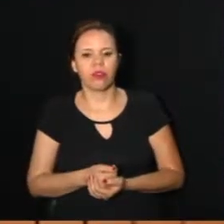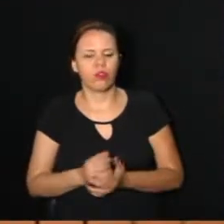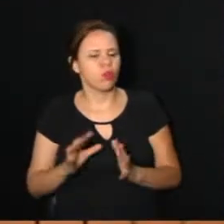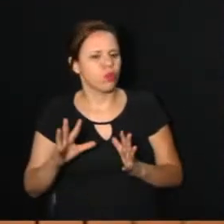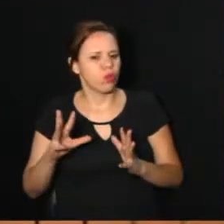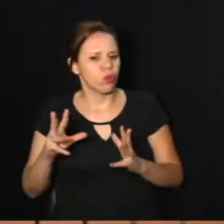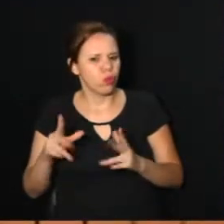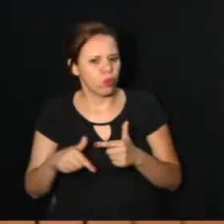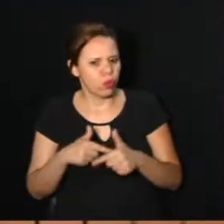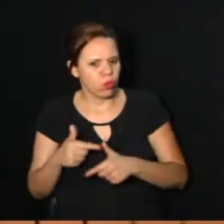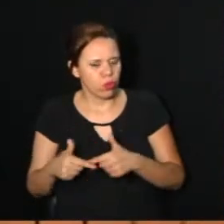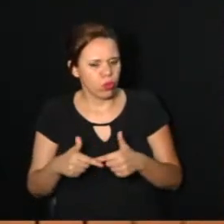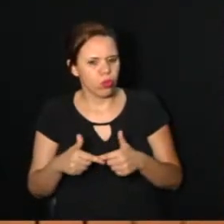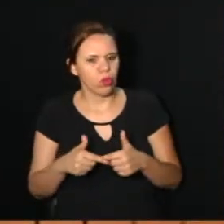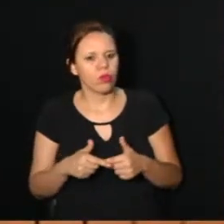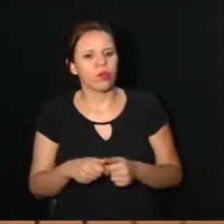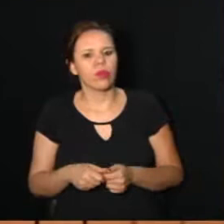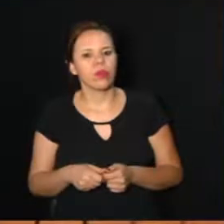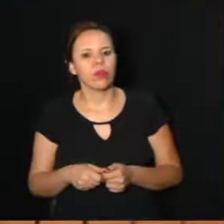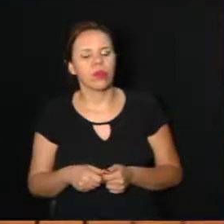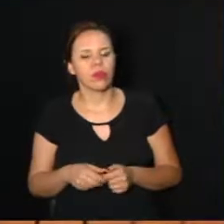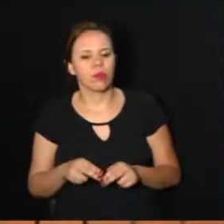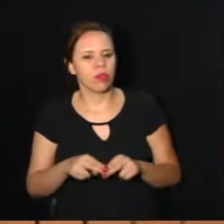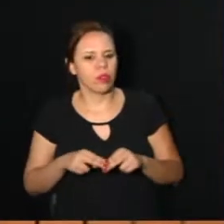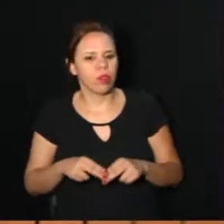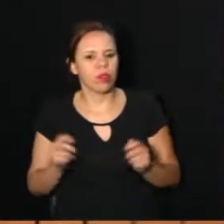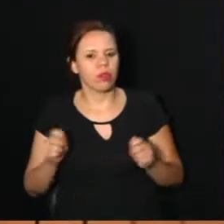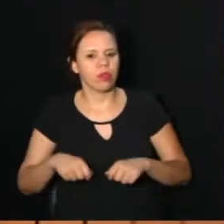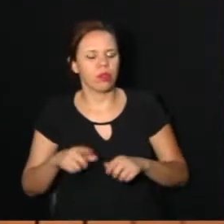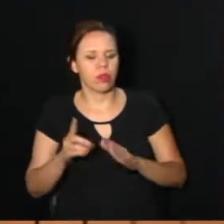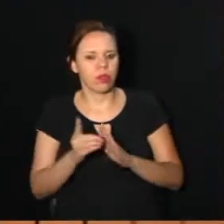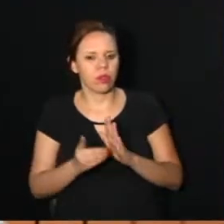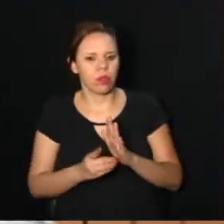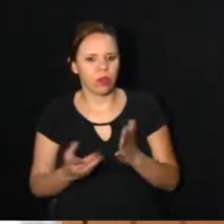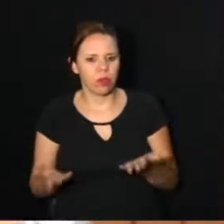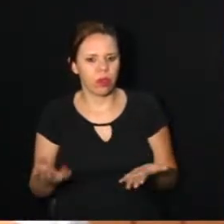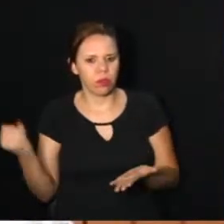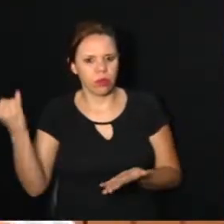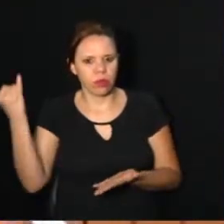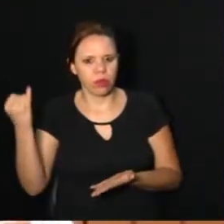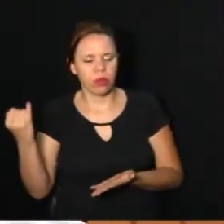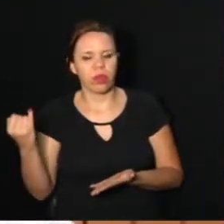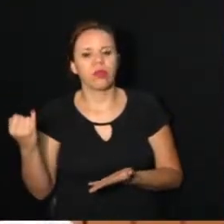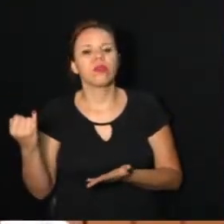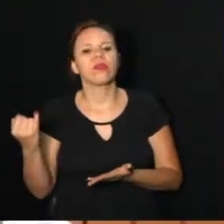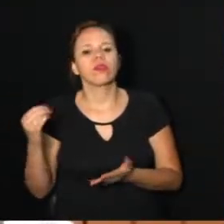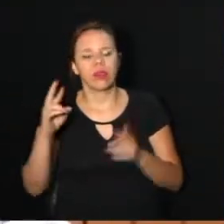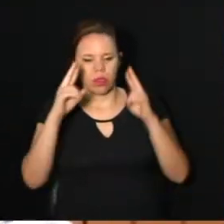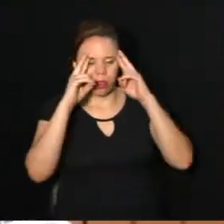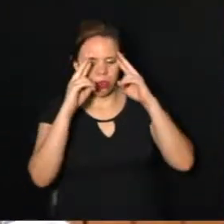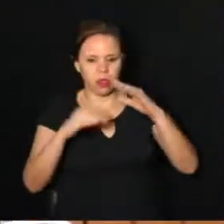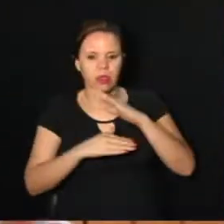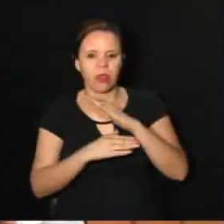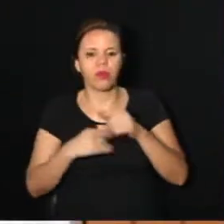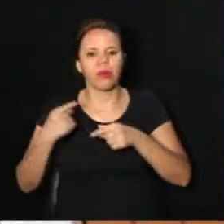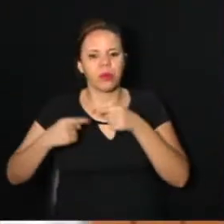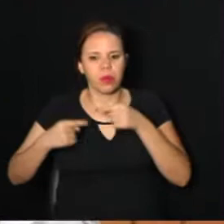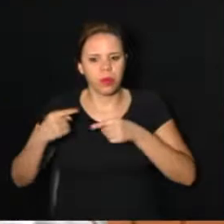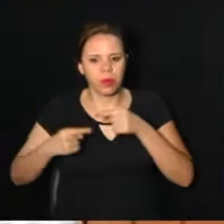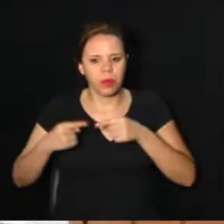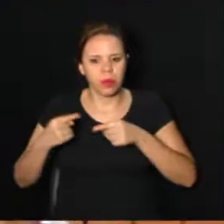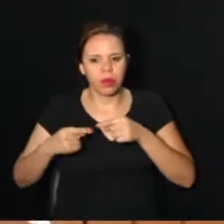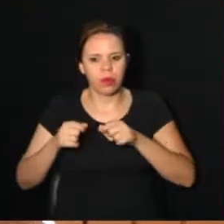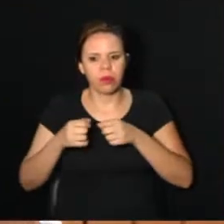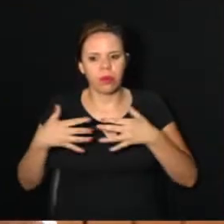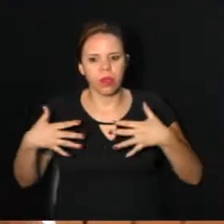as atividades classificadas, portanto, bastaria um decreto. Mas é importante o respeito à Câmara também para a discussão ampla, porque